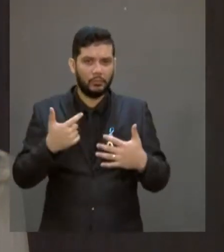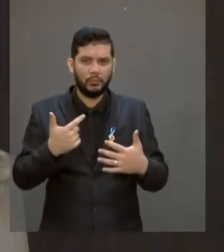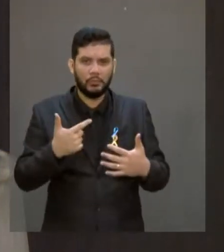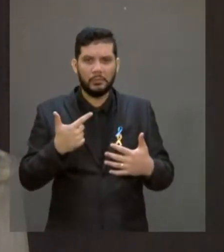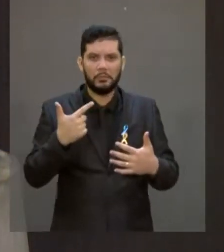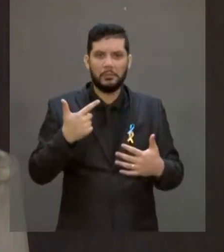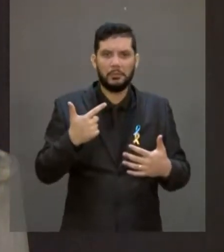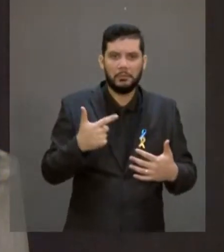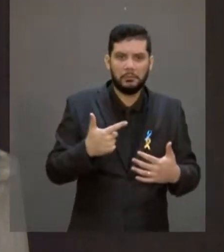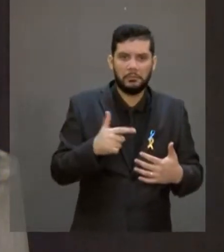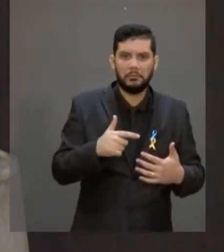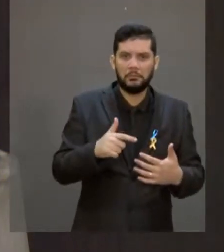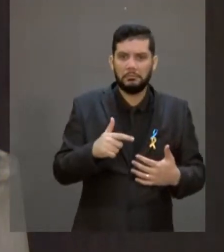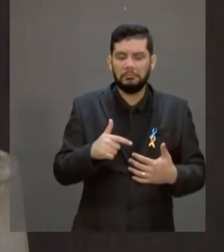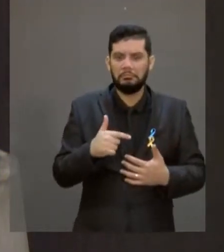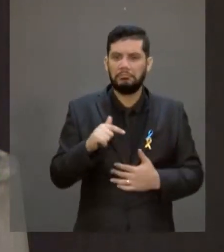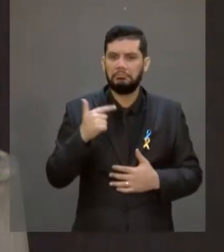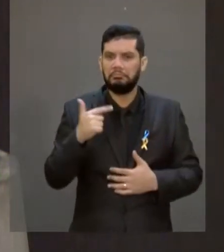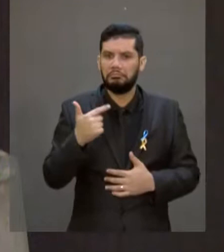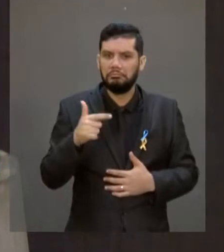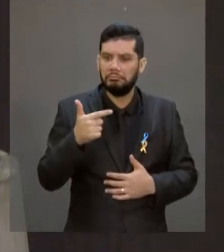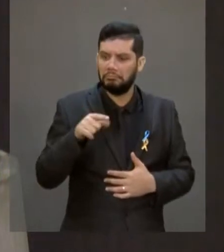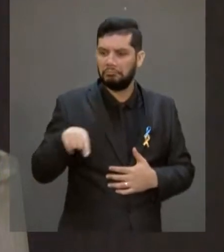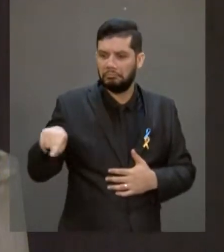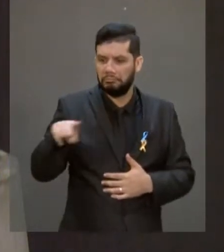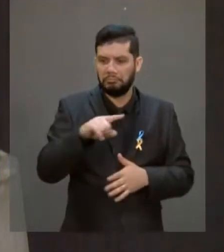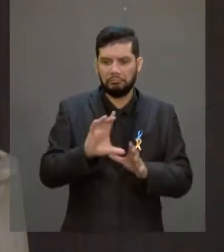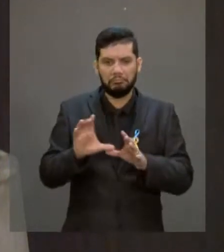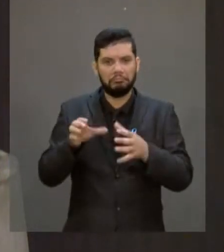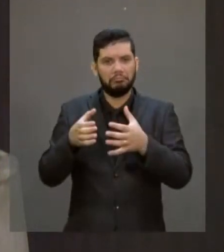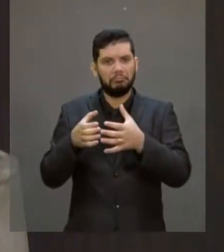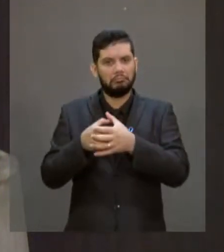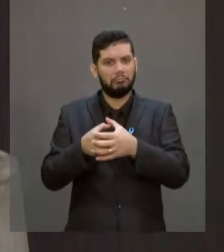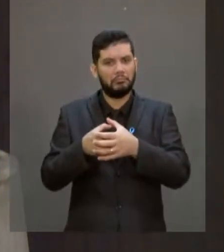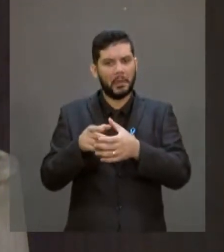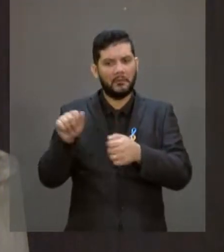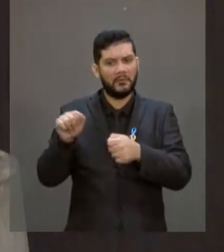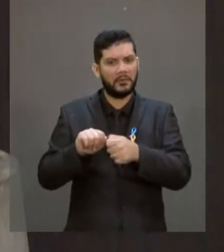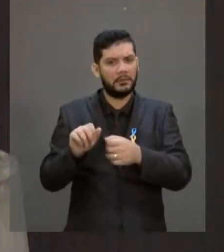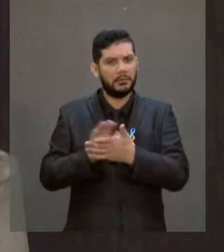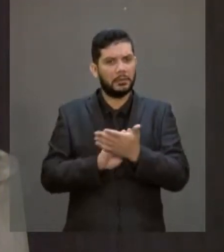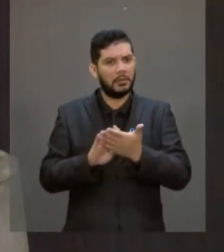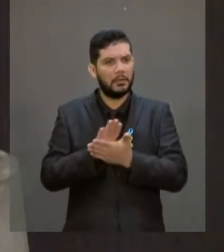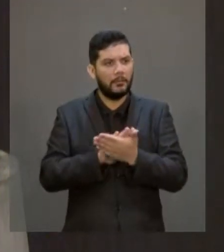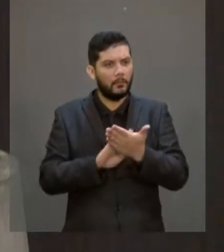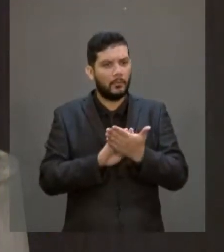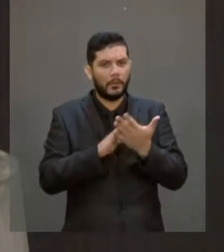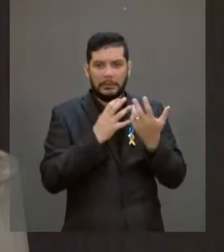uso de armamento de fogo por aqueles que estavam sendo abordados.